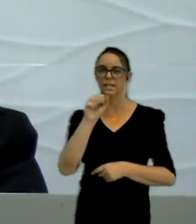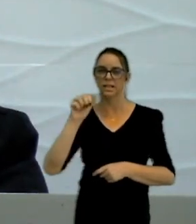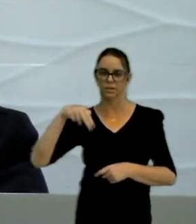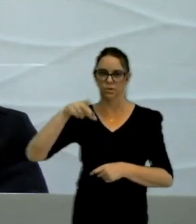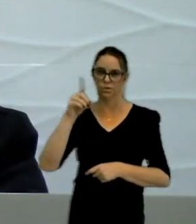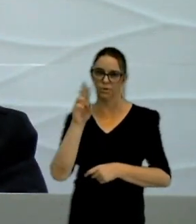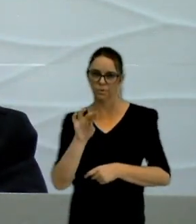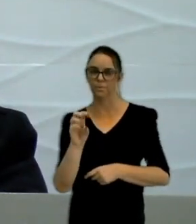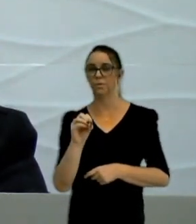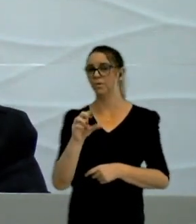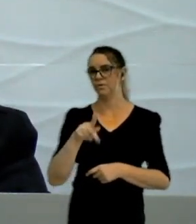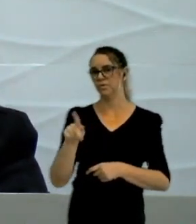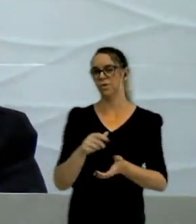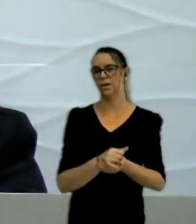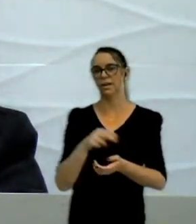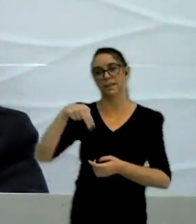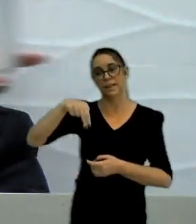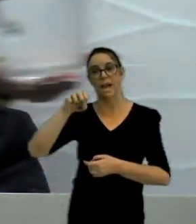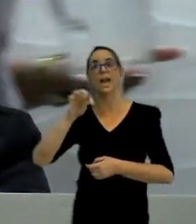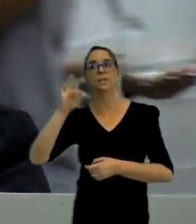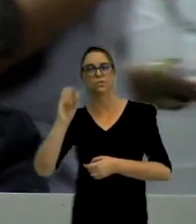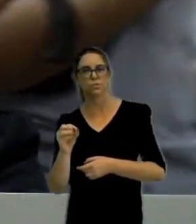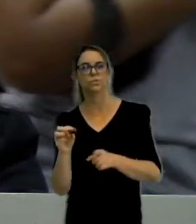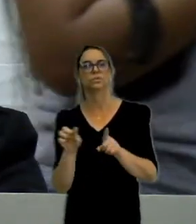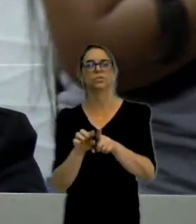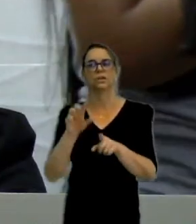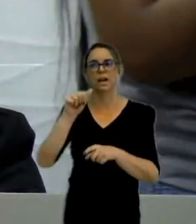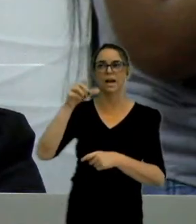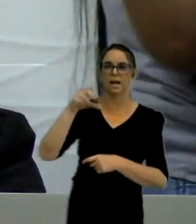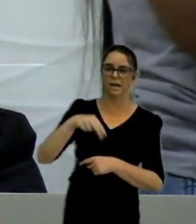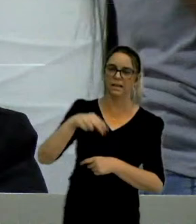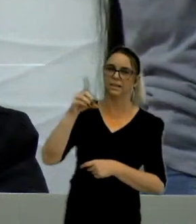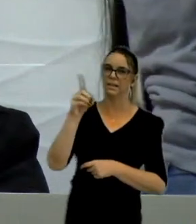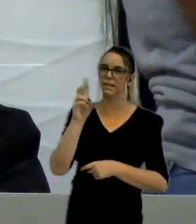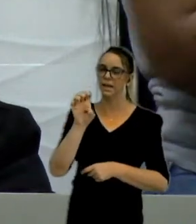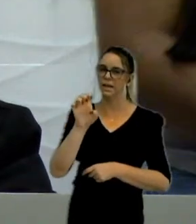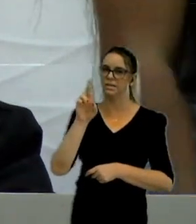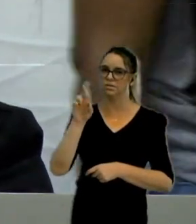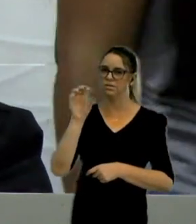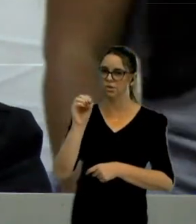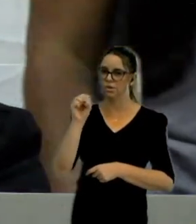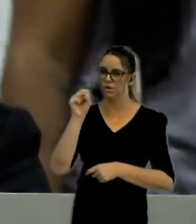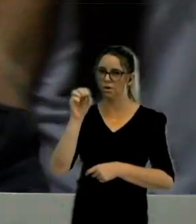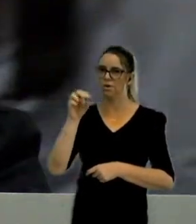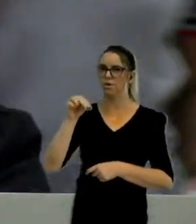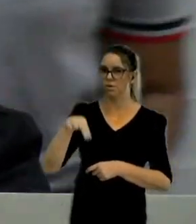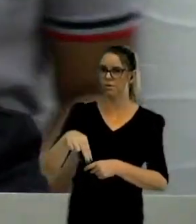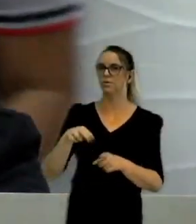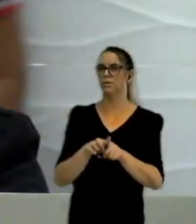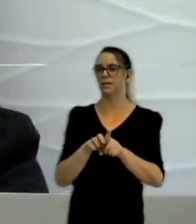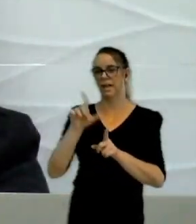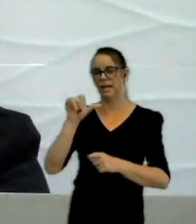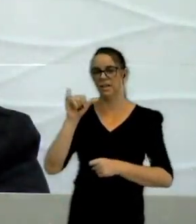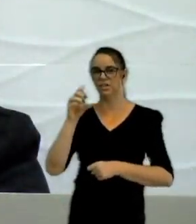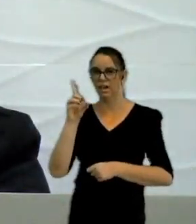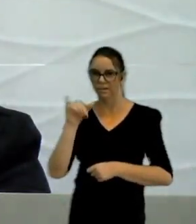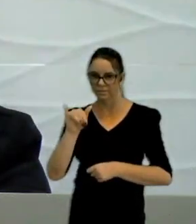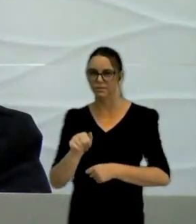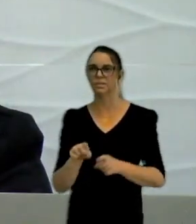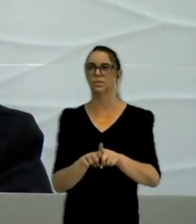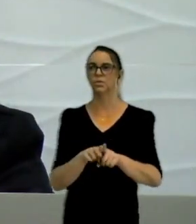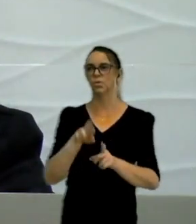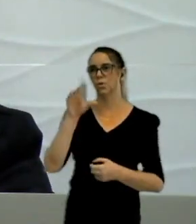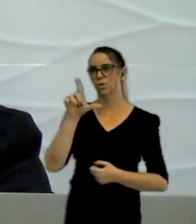Neto Xavier, Anderson Santos, Lídia Salles, que é Lídia Patrícia, Lourdes